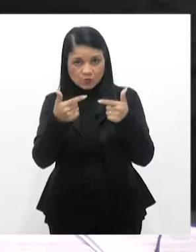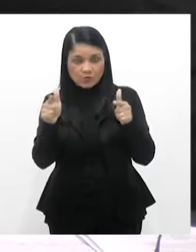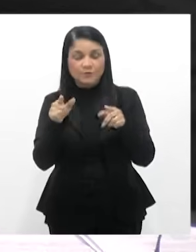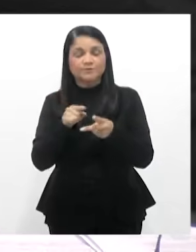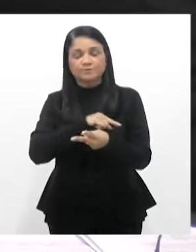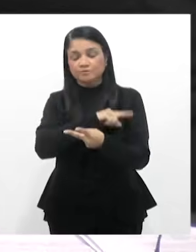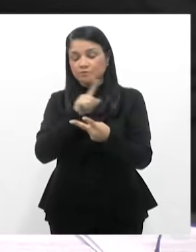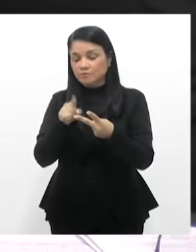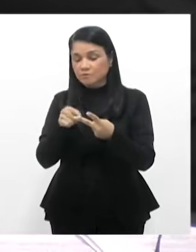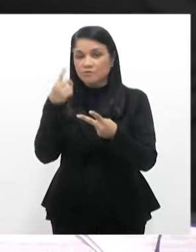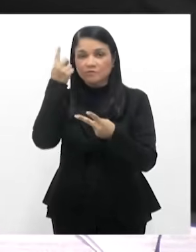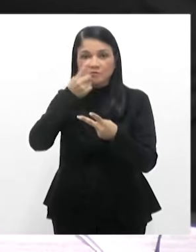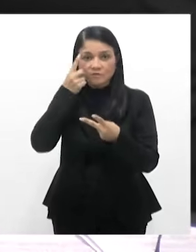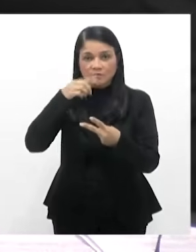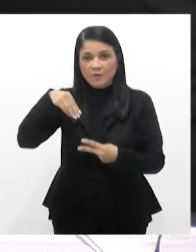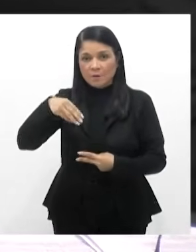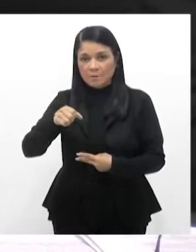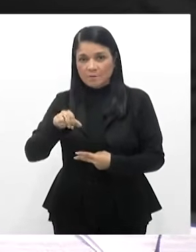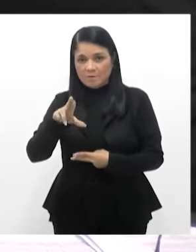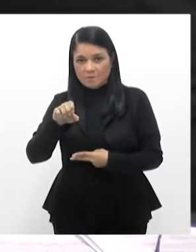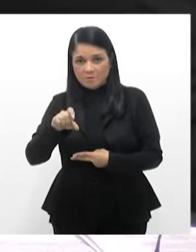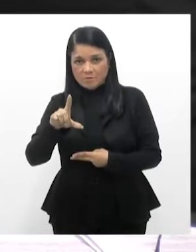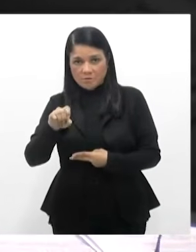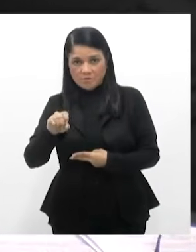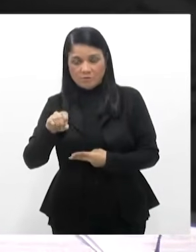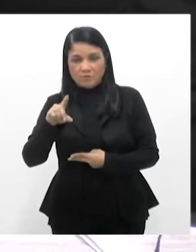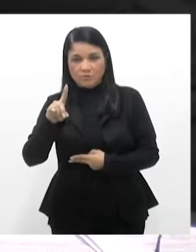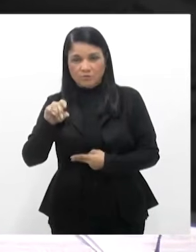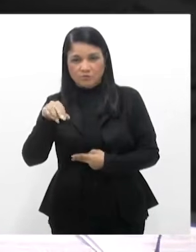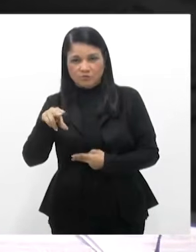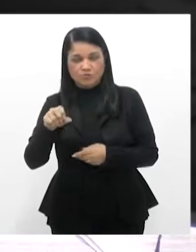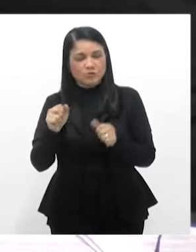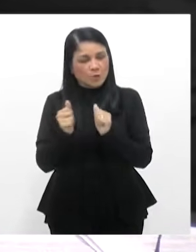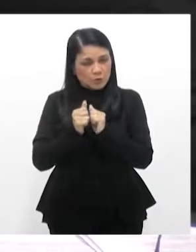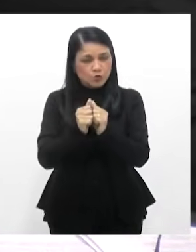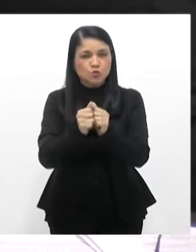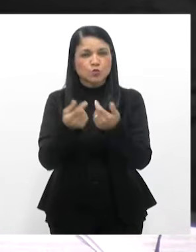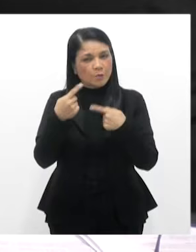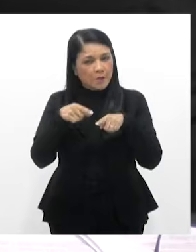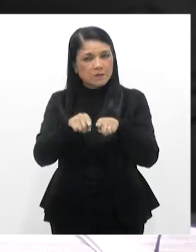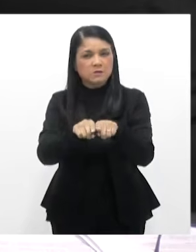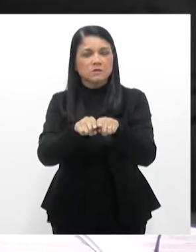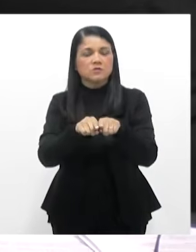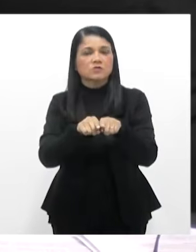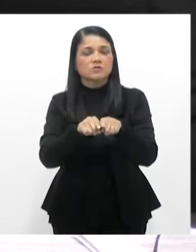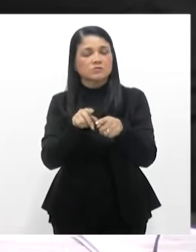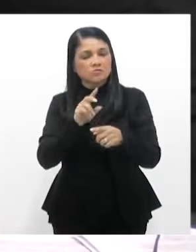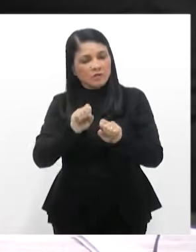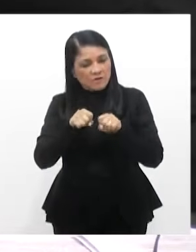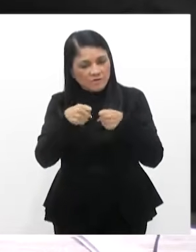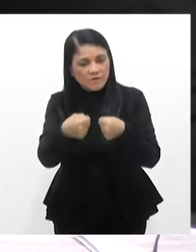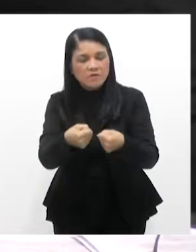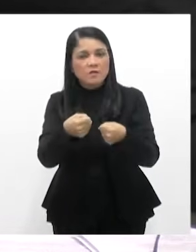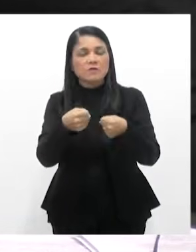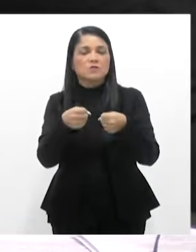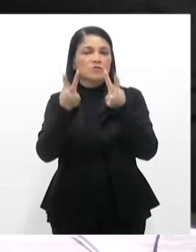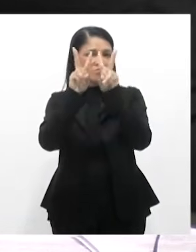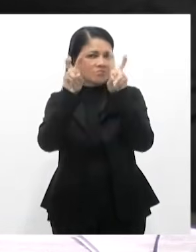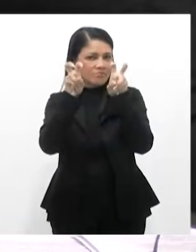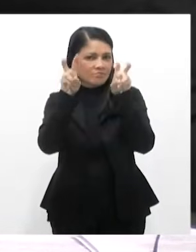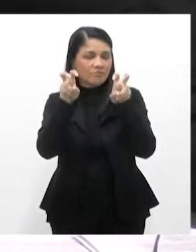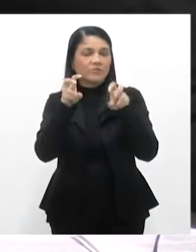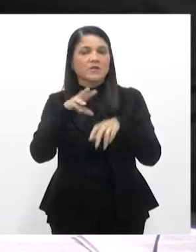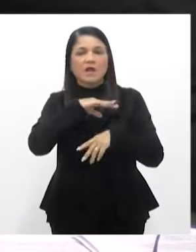deputado Marcelo Dino também é meu companheiro na causa animal, tivemos juntos em várias audiências, e eu